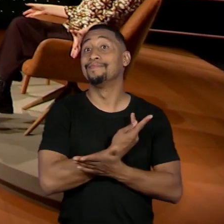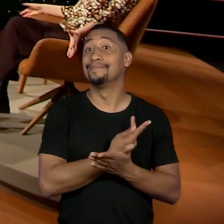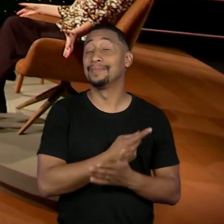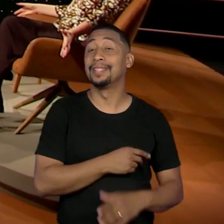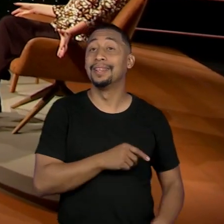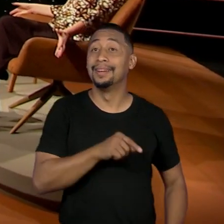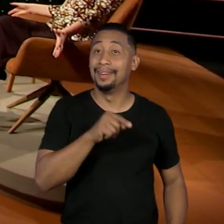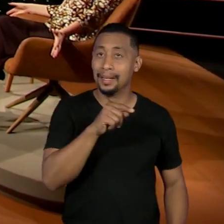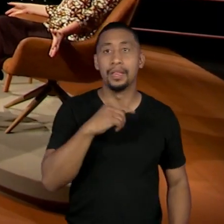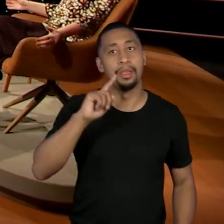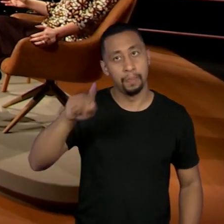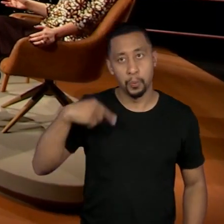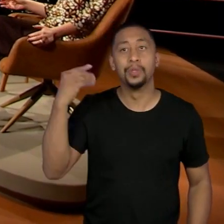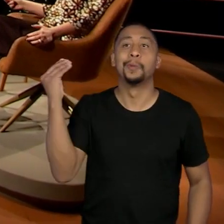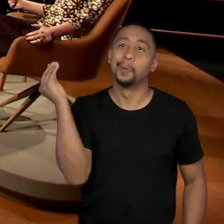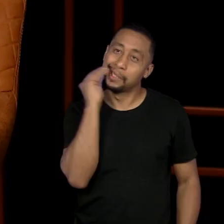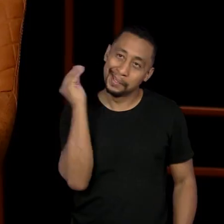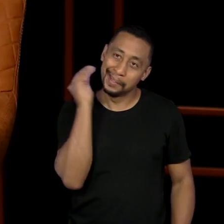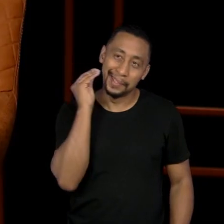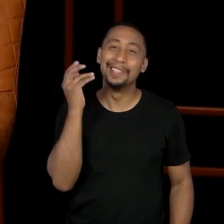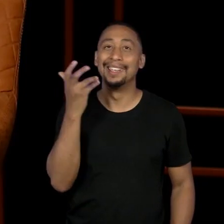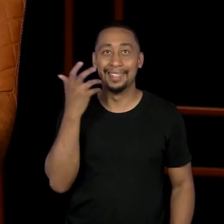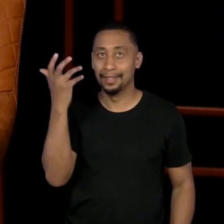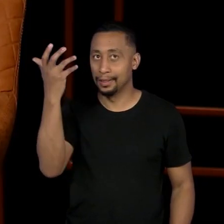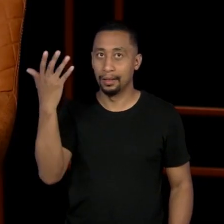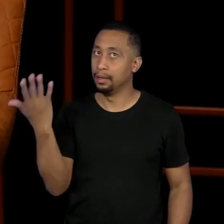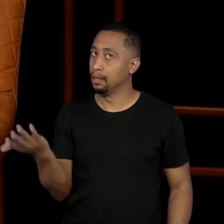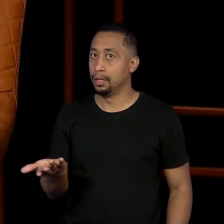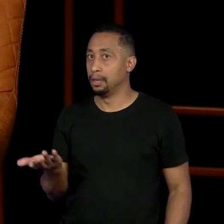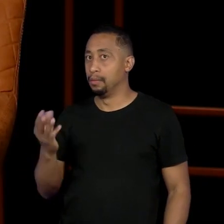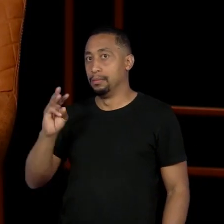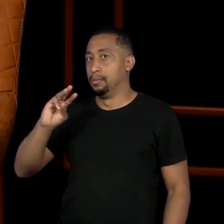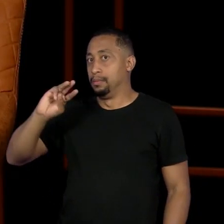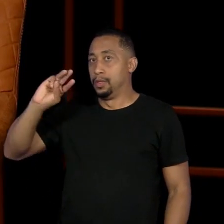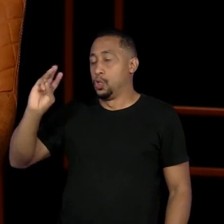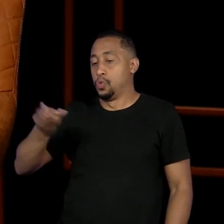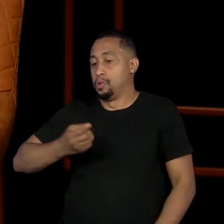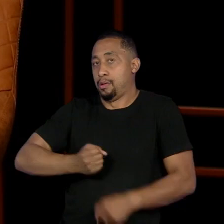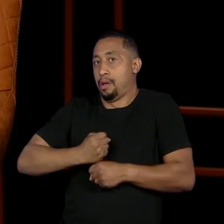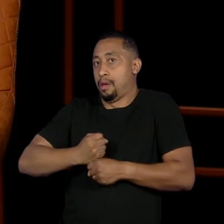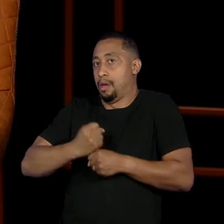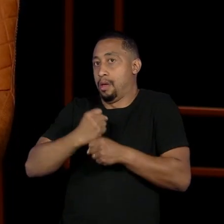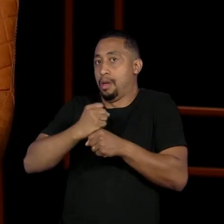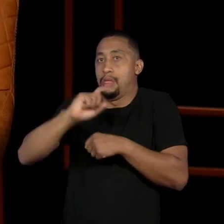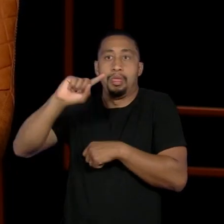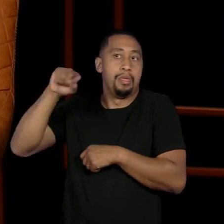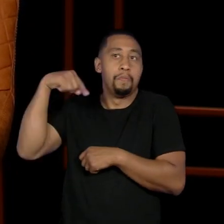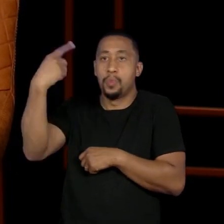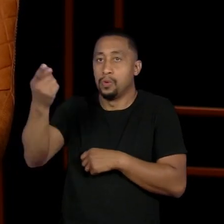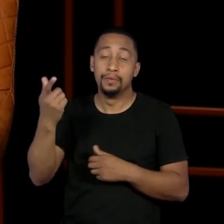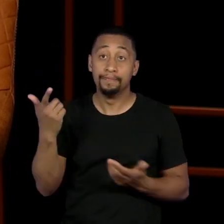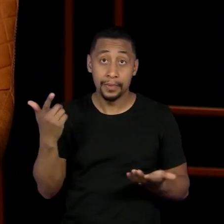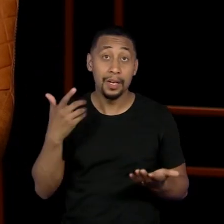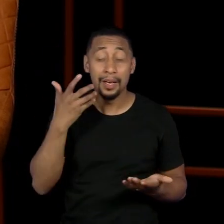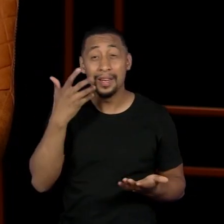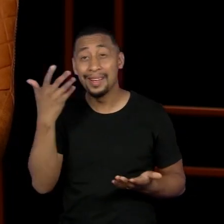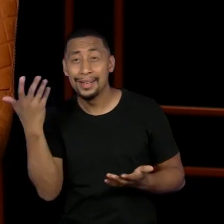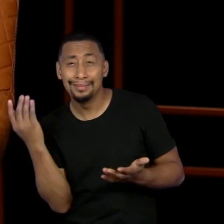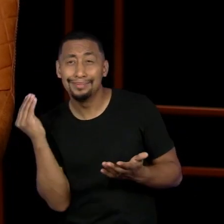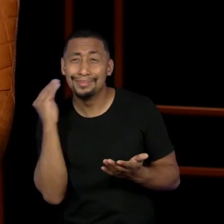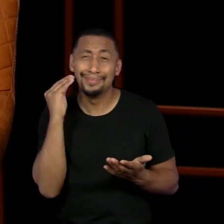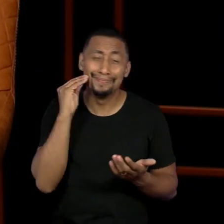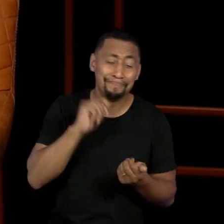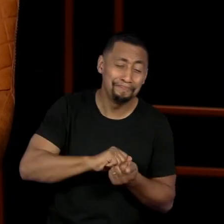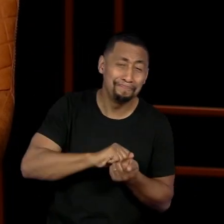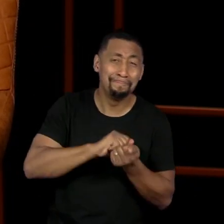Claro que eu depois tentei cantar depois, milhões de séculos depois é que eu fui cantar, e fiz uma